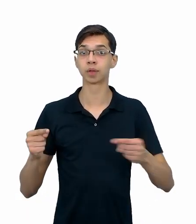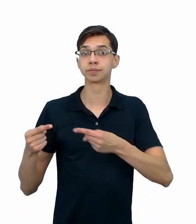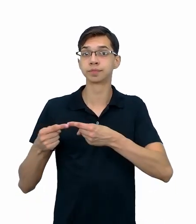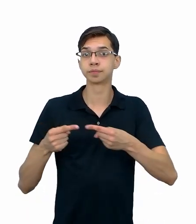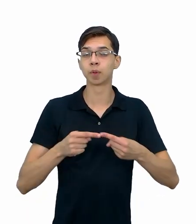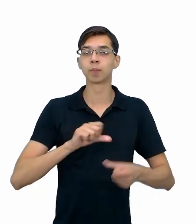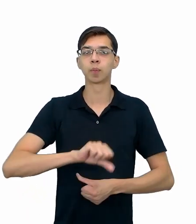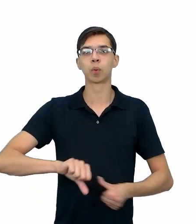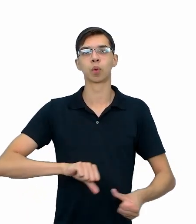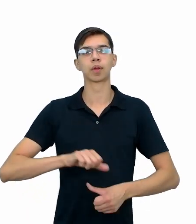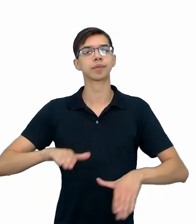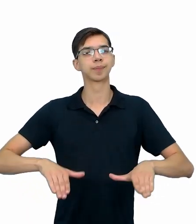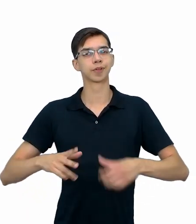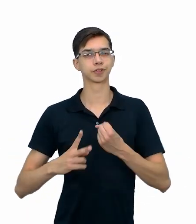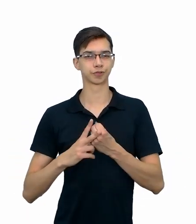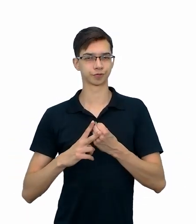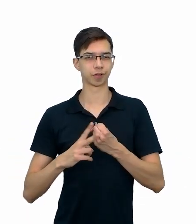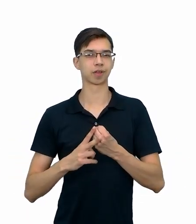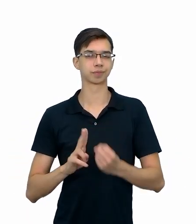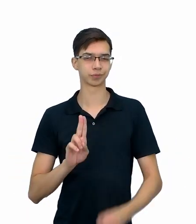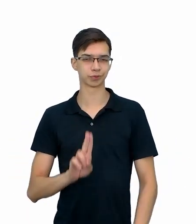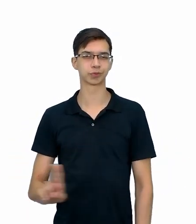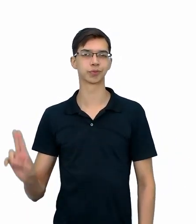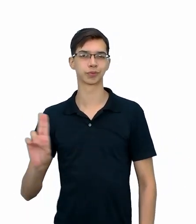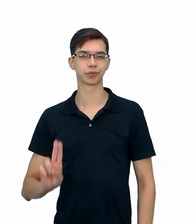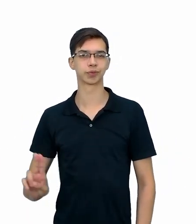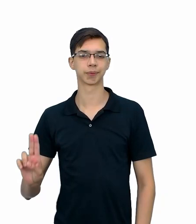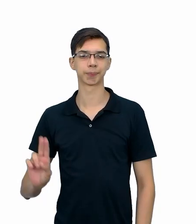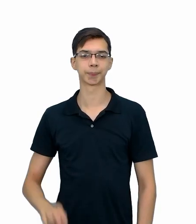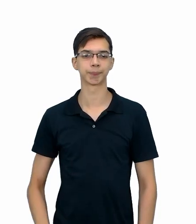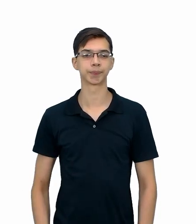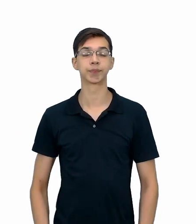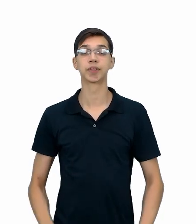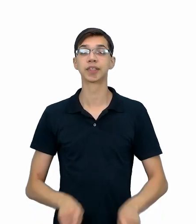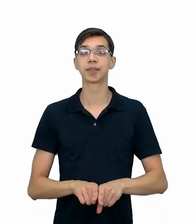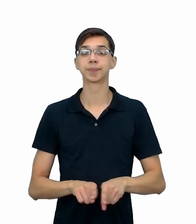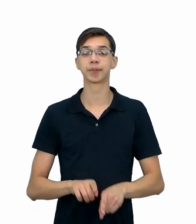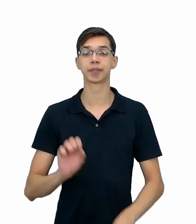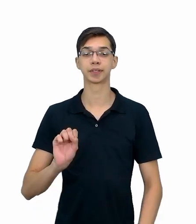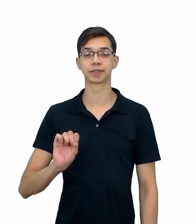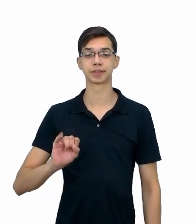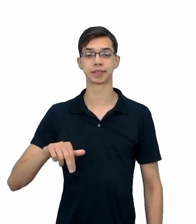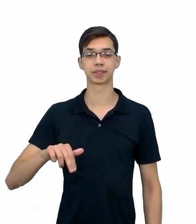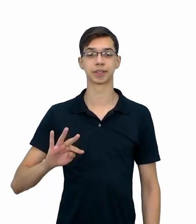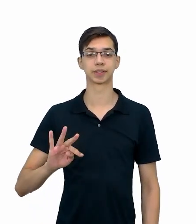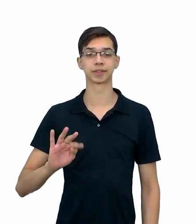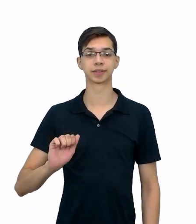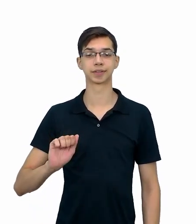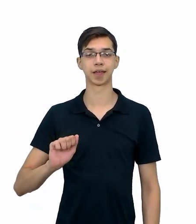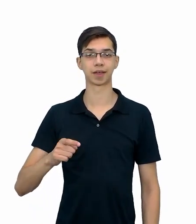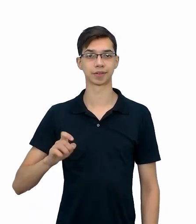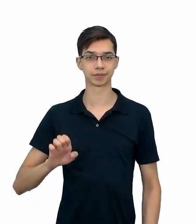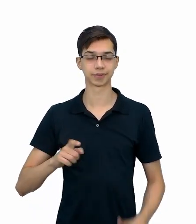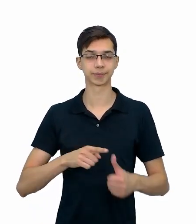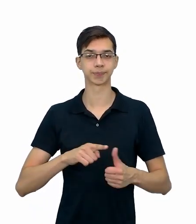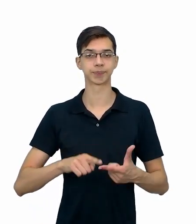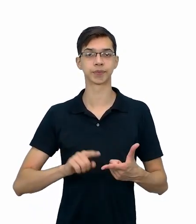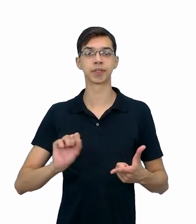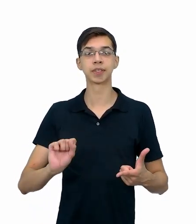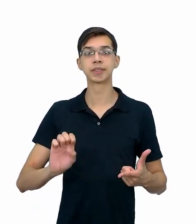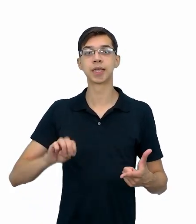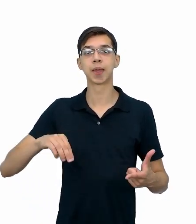sendo conjugados, né? A gente também tem a sintaxe semântica, a estrutura formal das frases no gênero